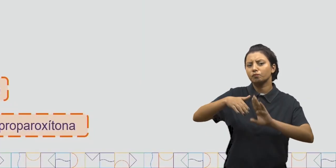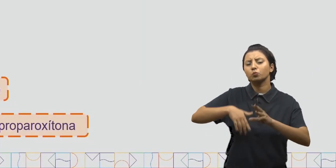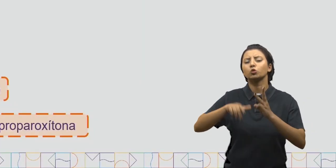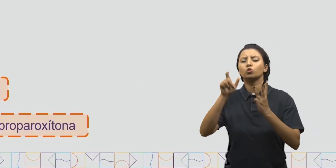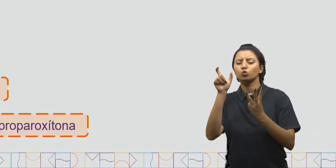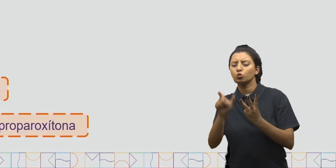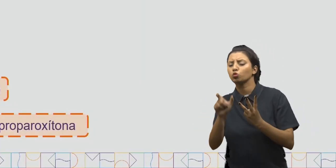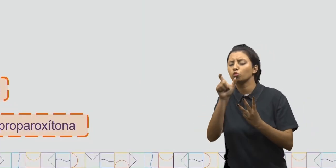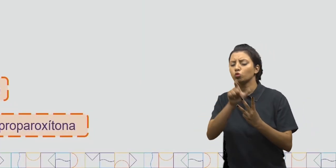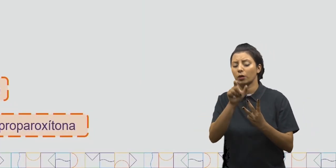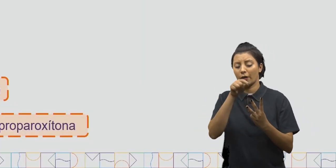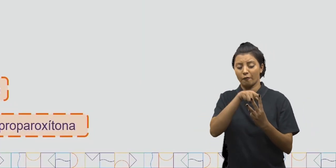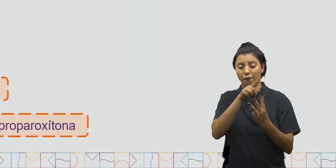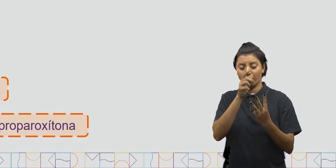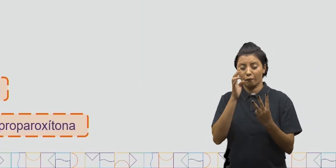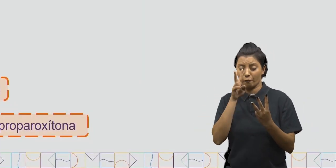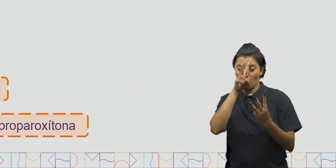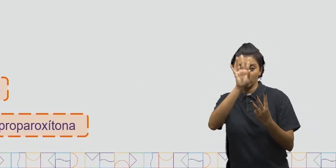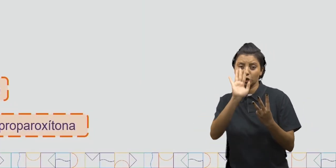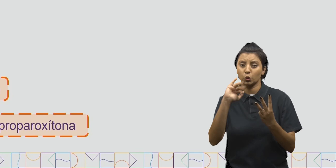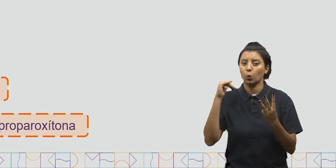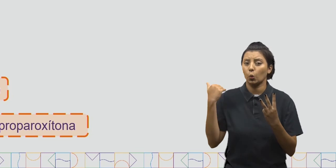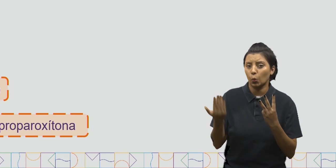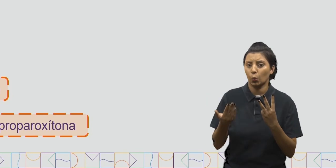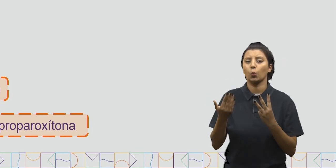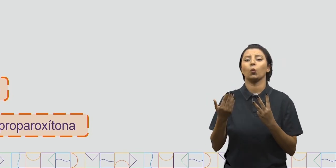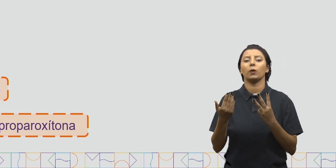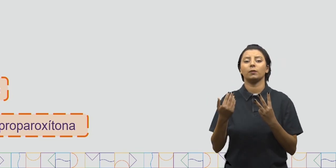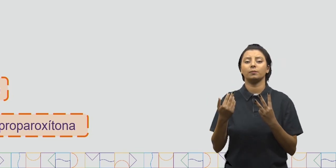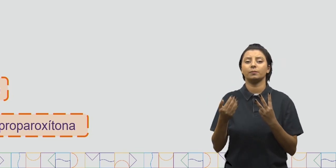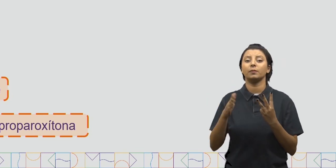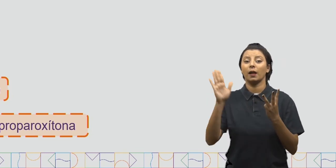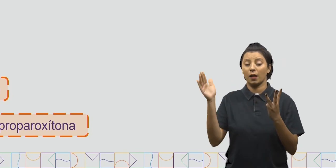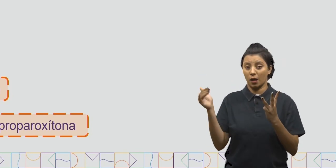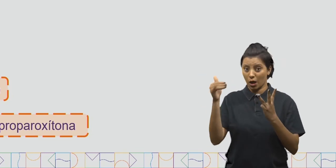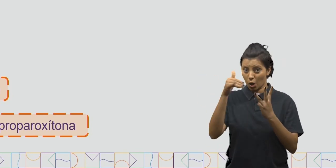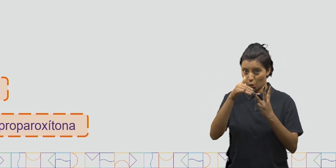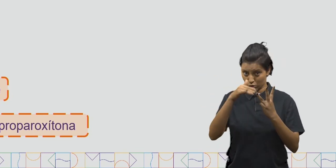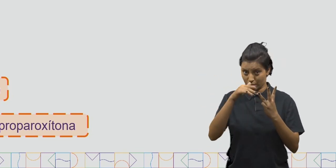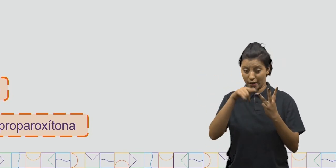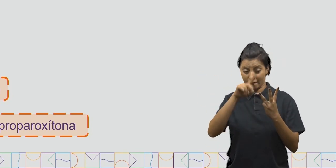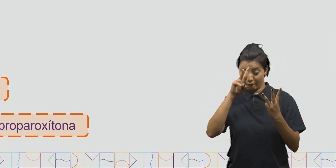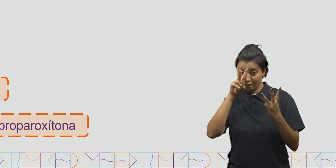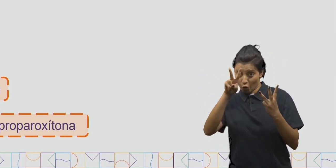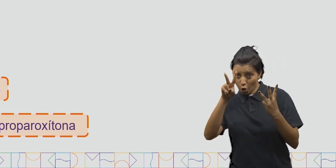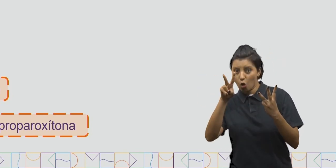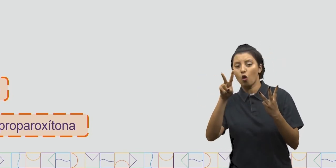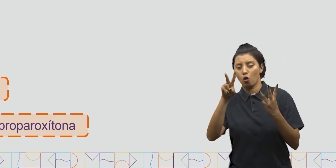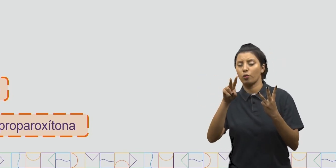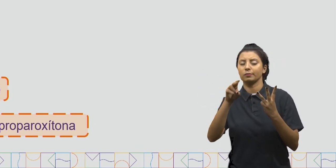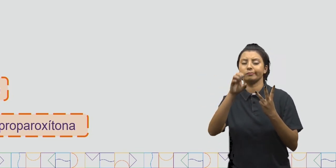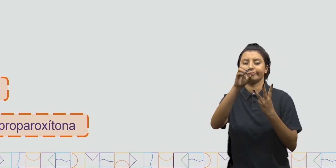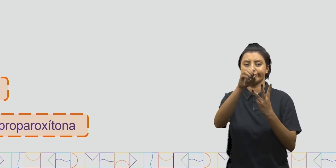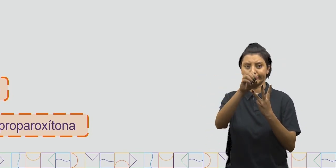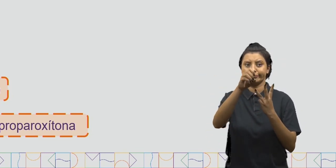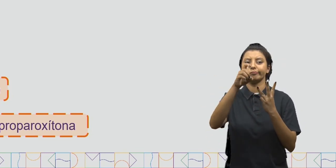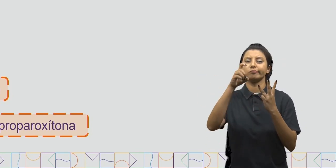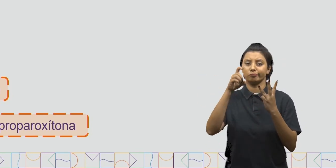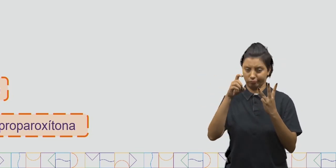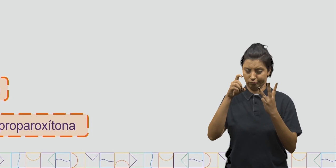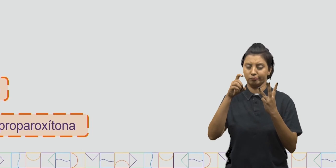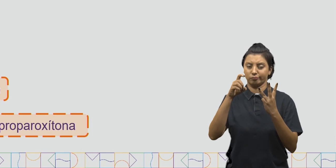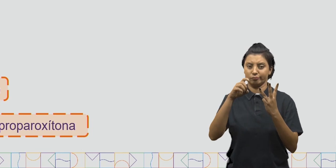da posição da sílaba tônica. Quando a sílaba tônica tem como posição a última sílaba, ela